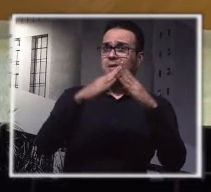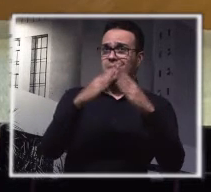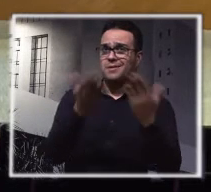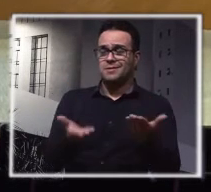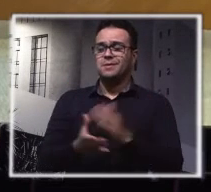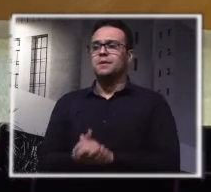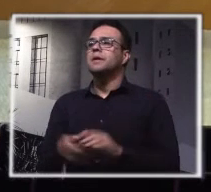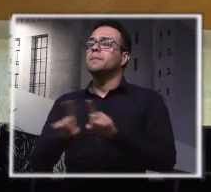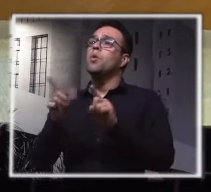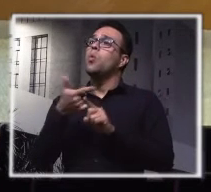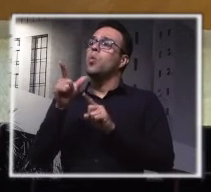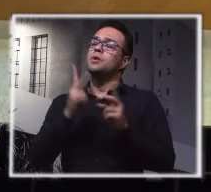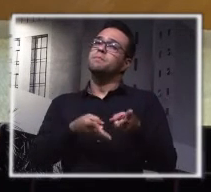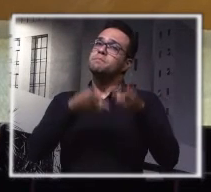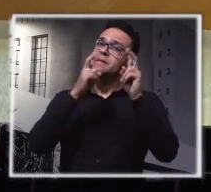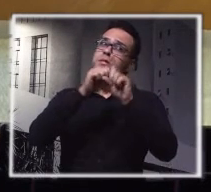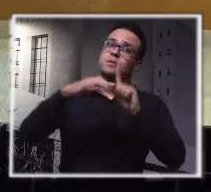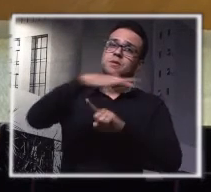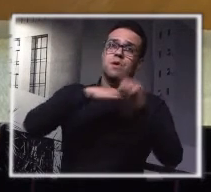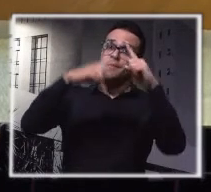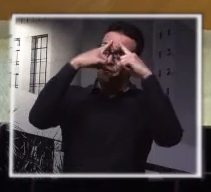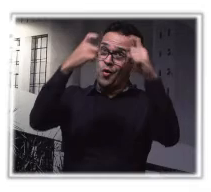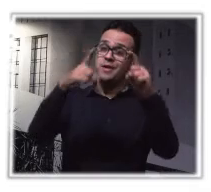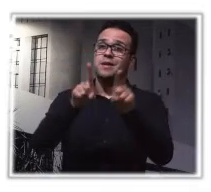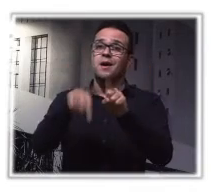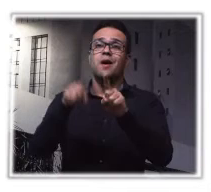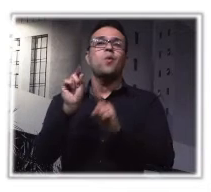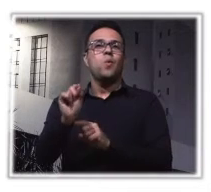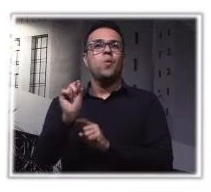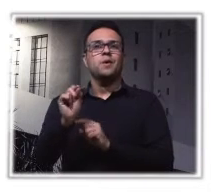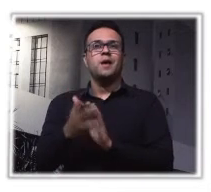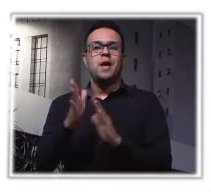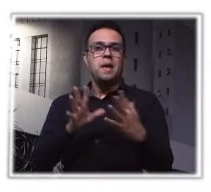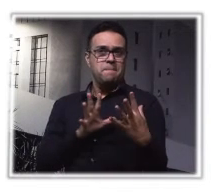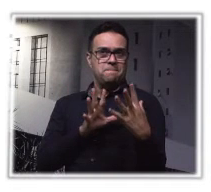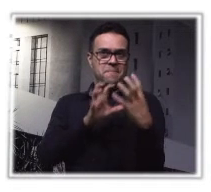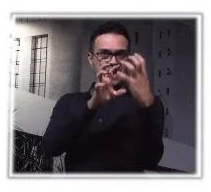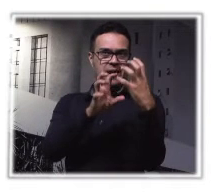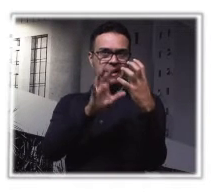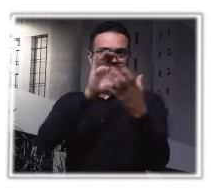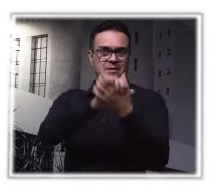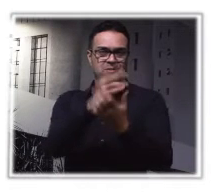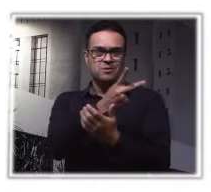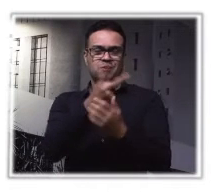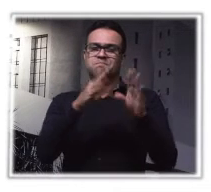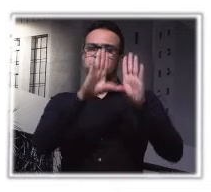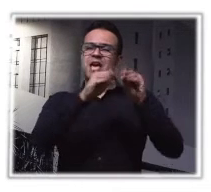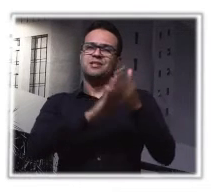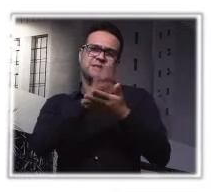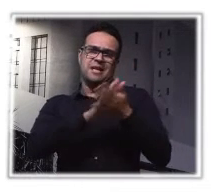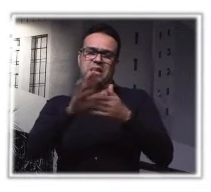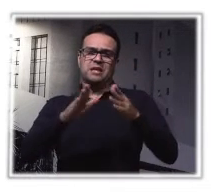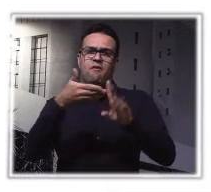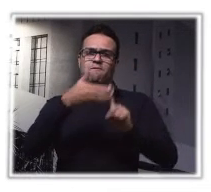outra percepção social da violência também é a do famoso em briga de marido e mulher não se mete a colher.